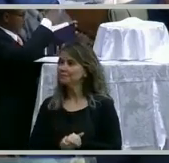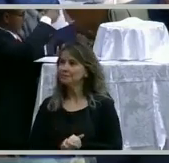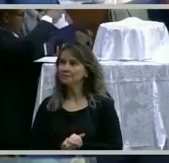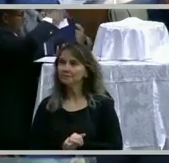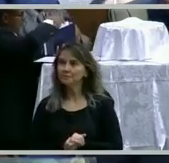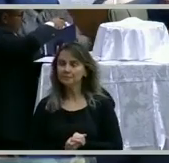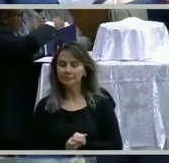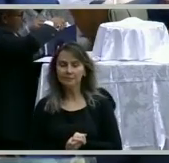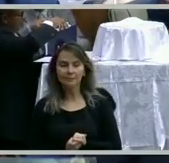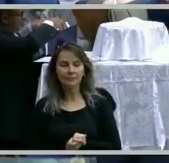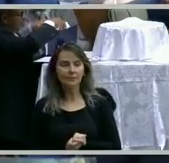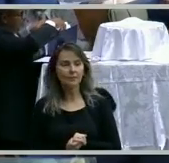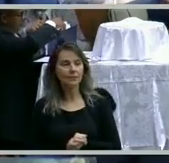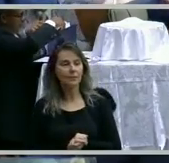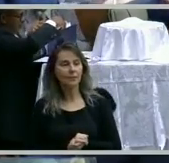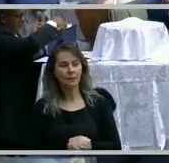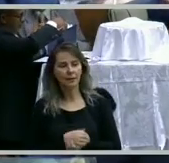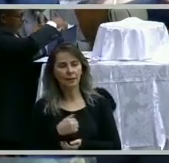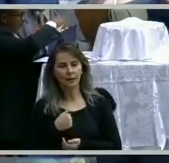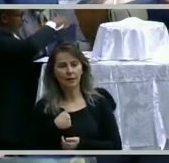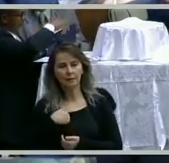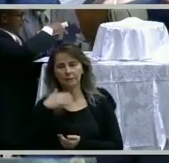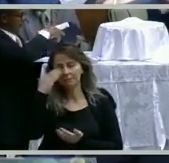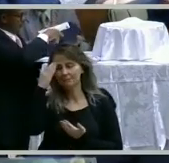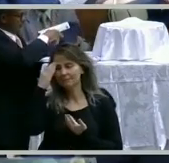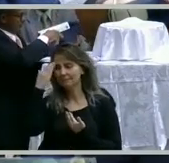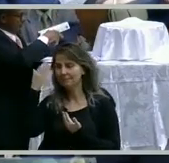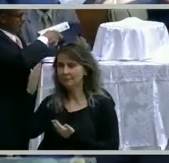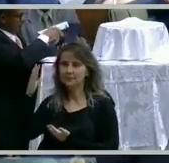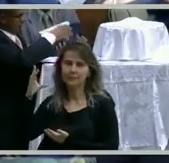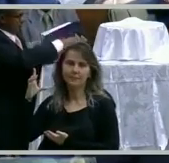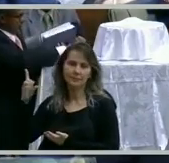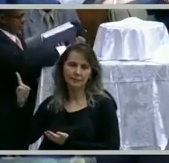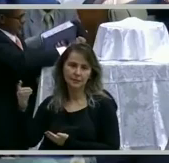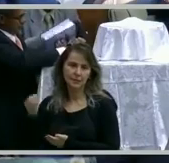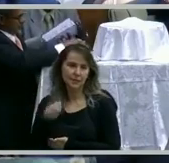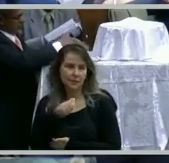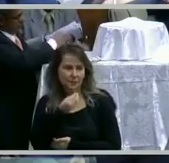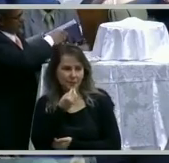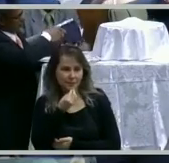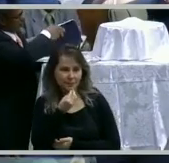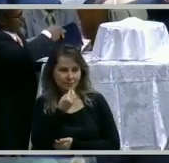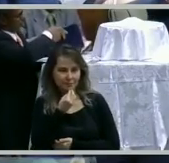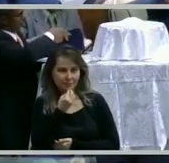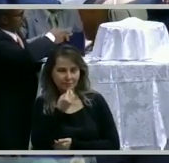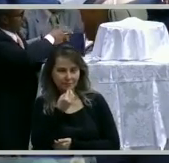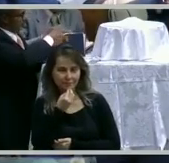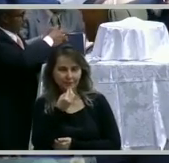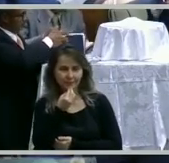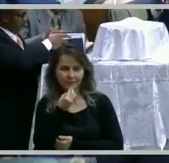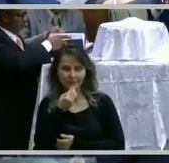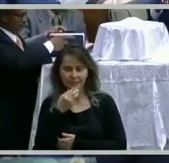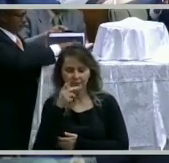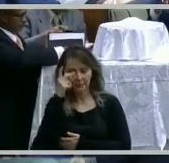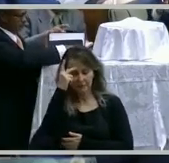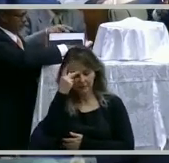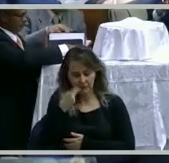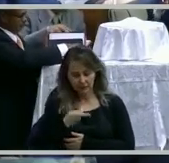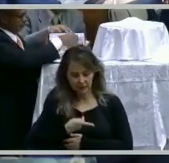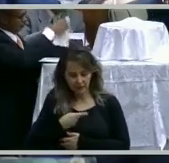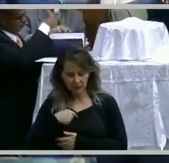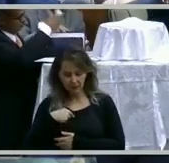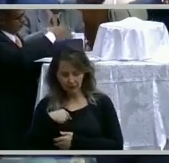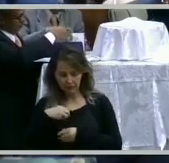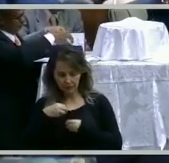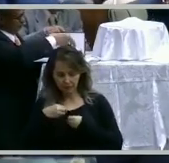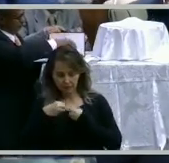Eu quero louvar a Deus por esta oportunidade e dizer que de mim mesmo eu não tenho nada. E eu